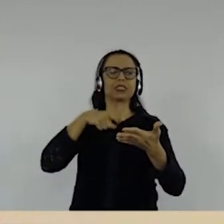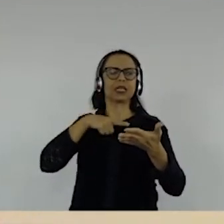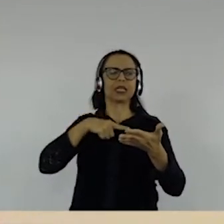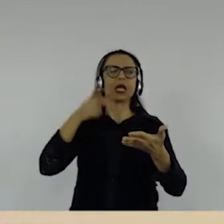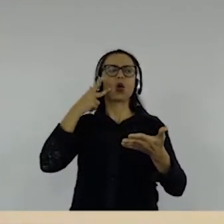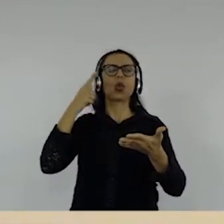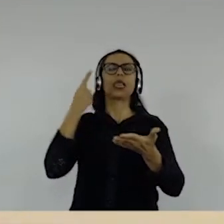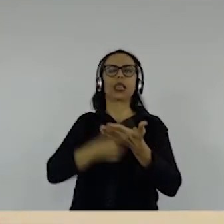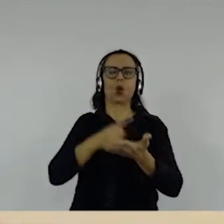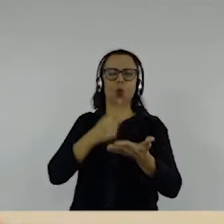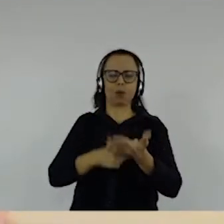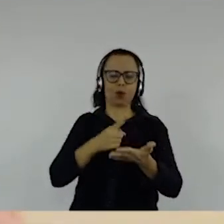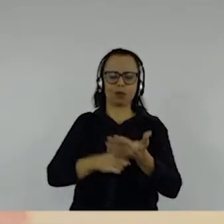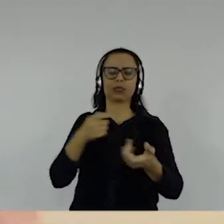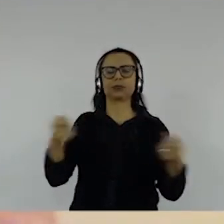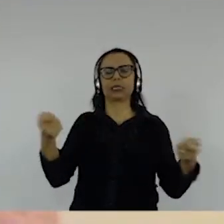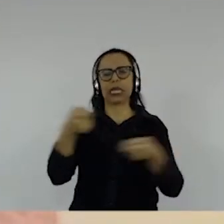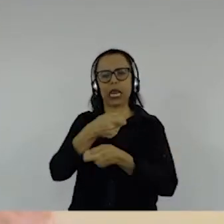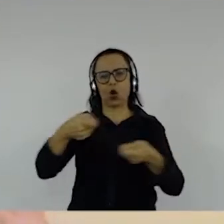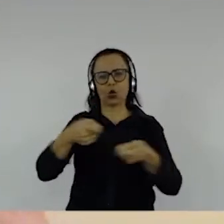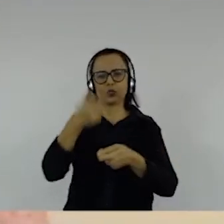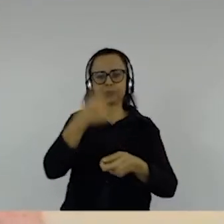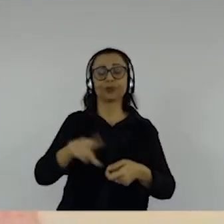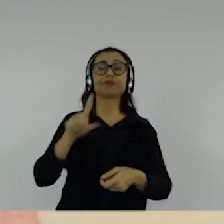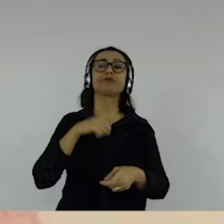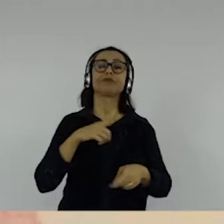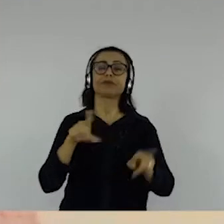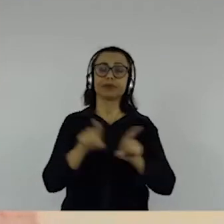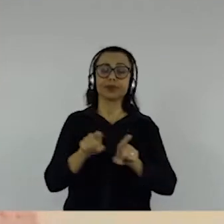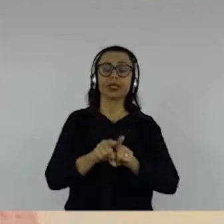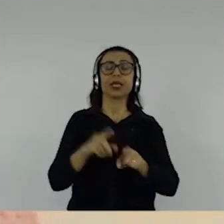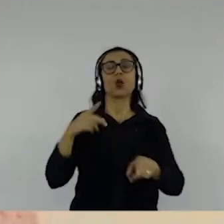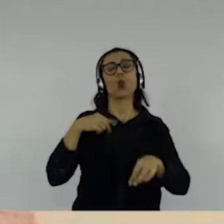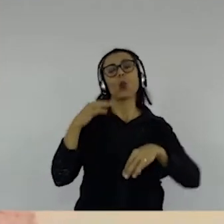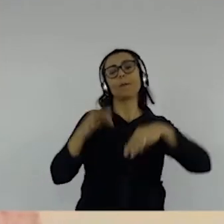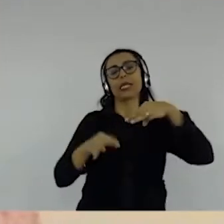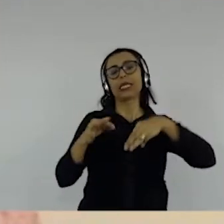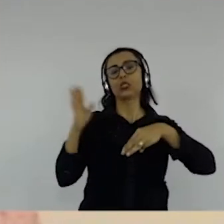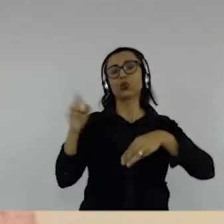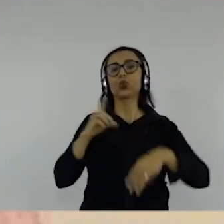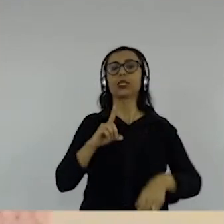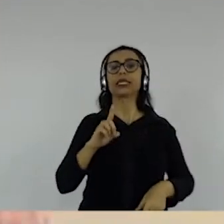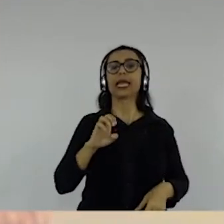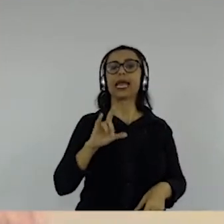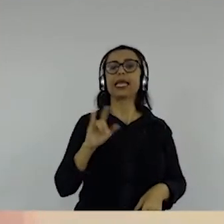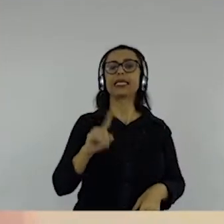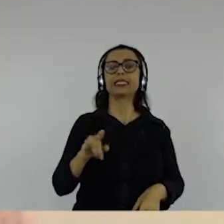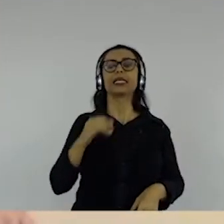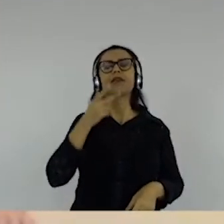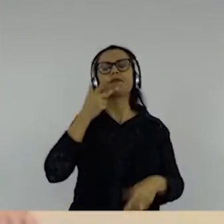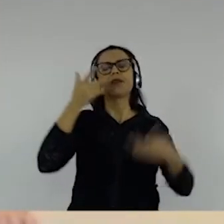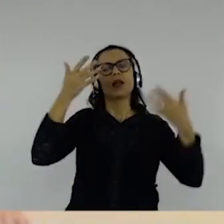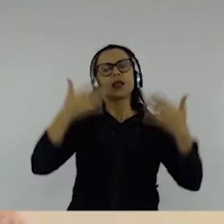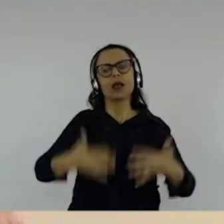de renegociação. Aí, de fato, diante da colocação do ministro Belize, eu entendo que todos os instrumentos